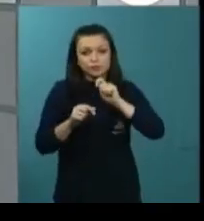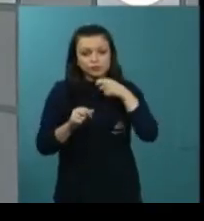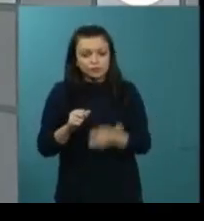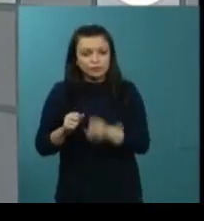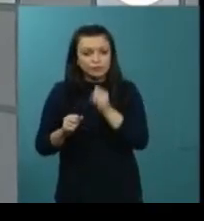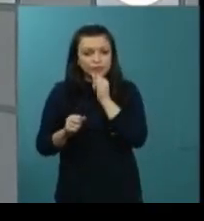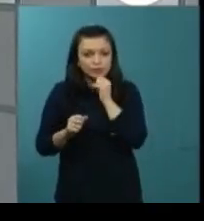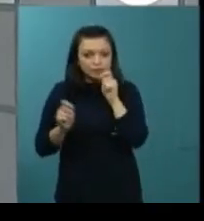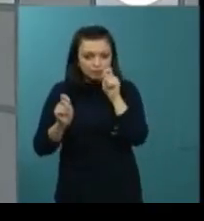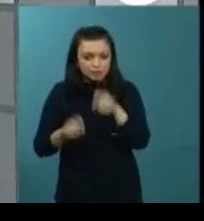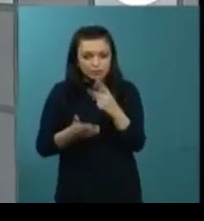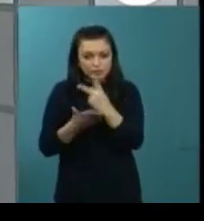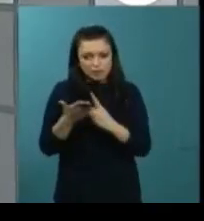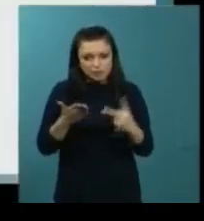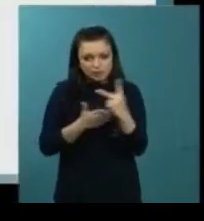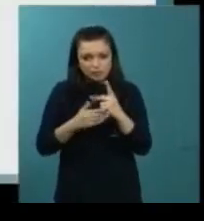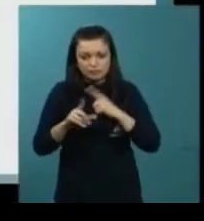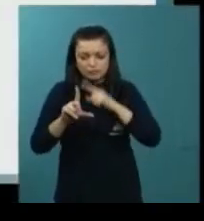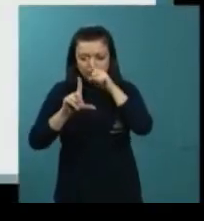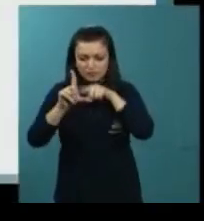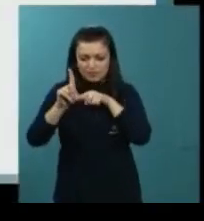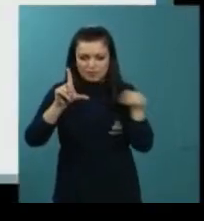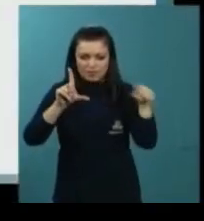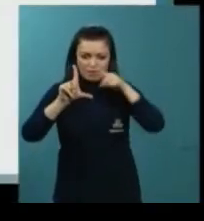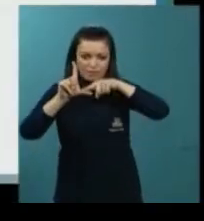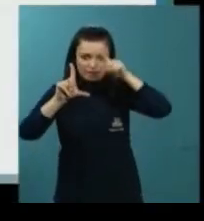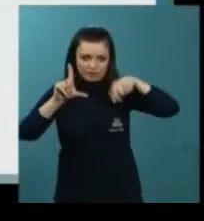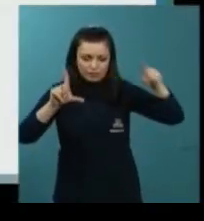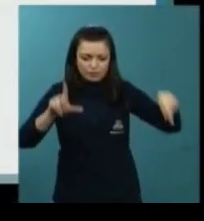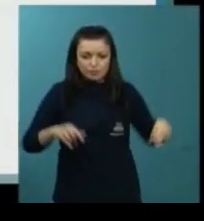representar um gráfico no plano.